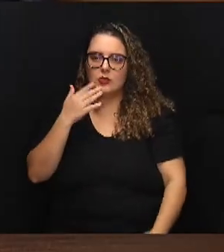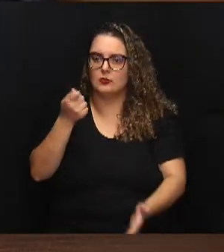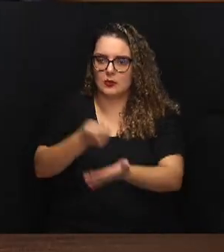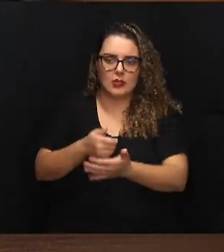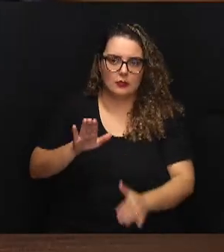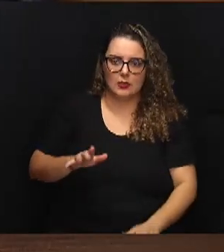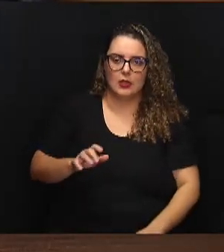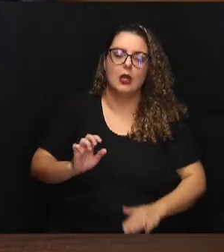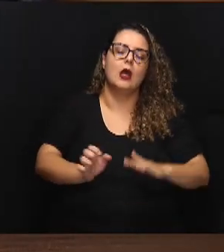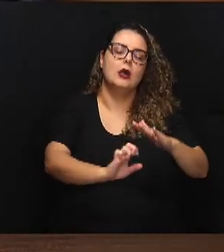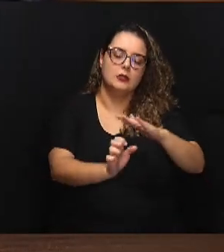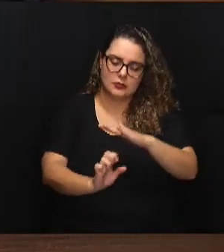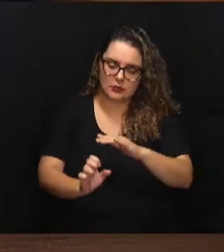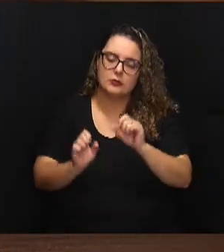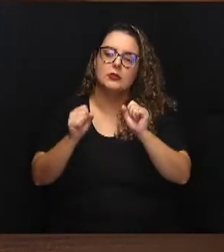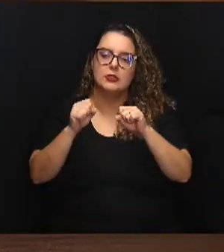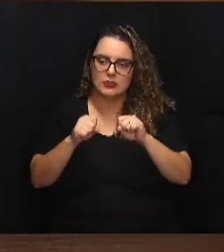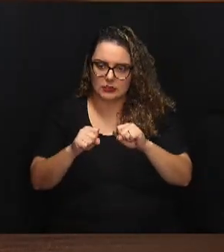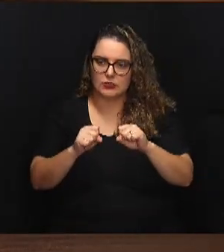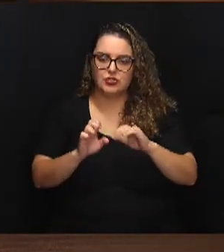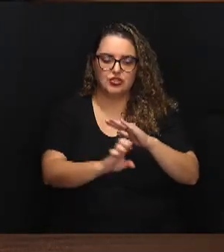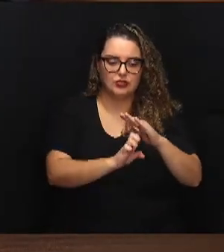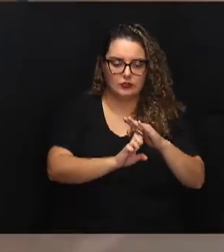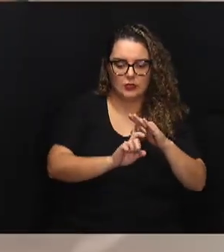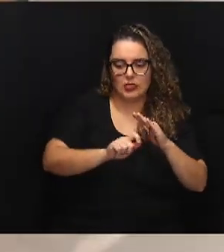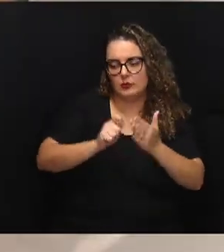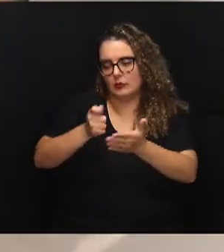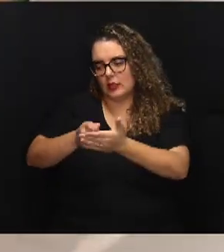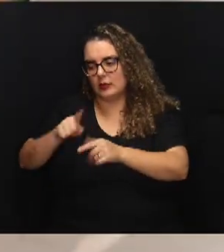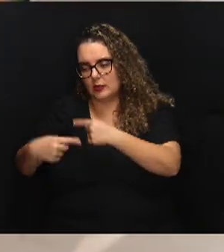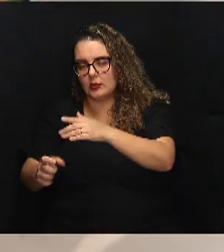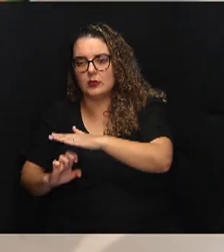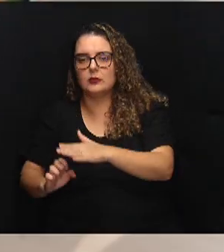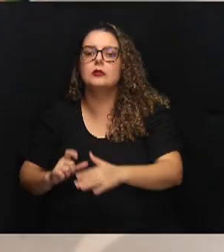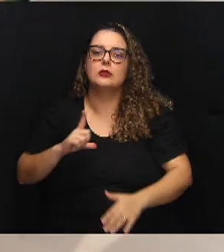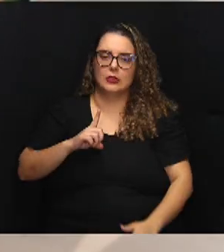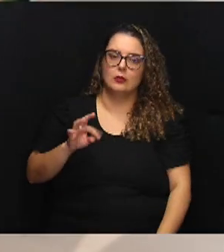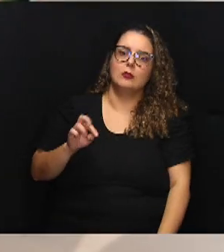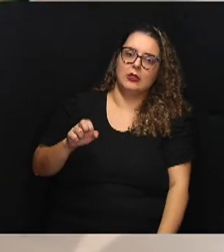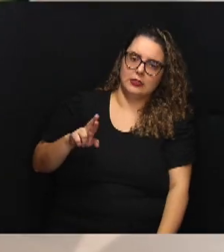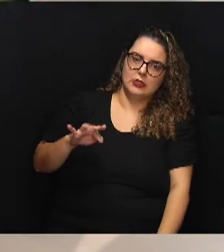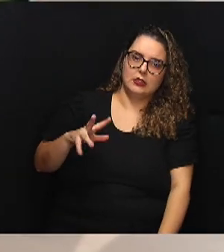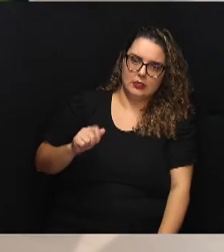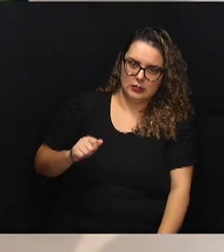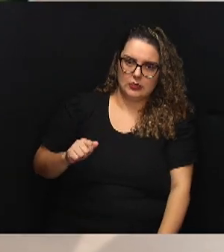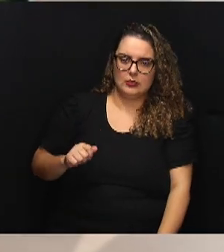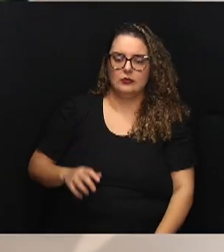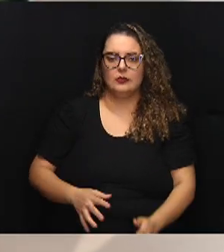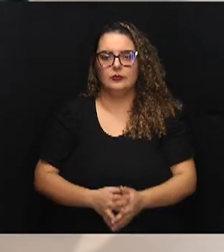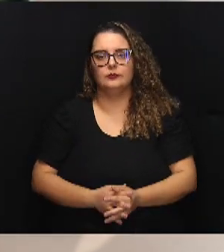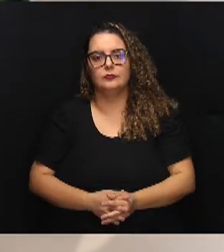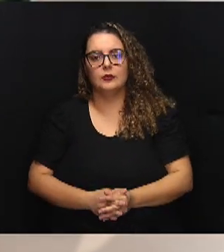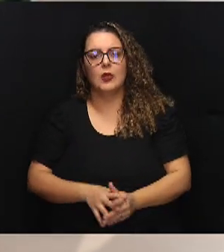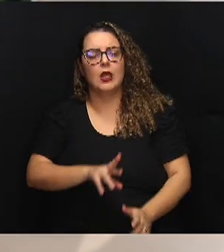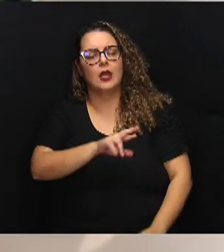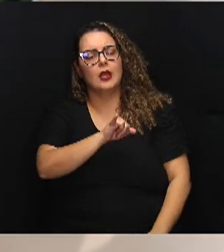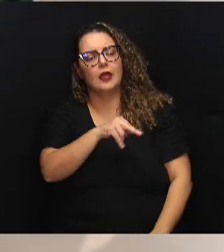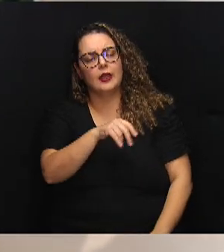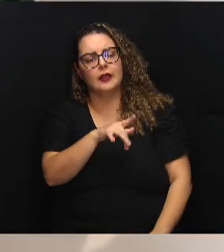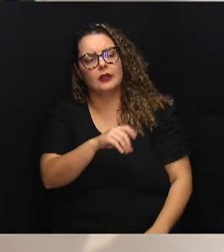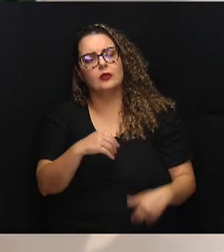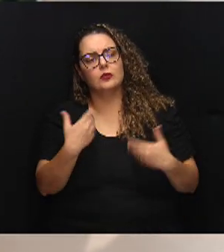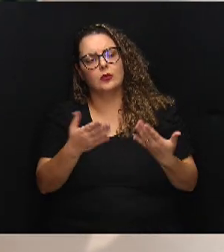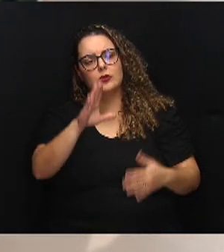pessoas jurídicas, sempre há uma tarifa para a realização dos PIX. E, Rinaldo, para você, quais são os